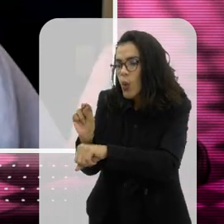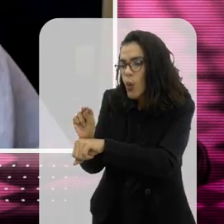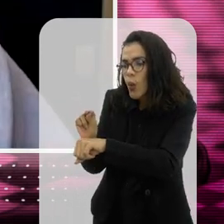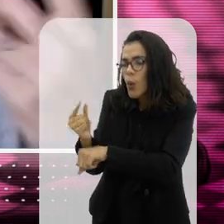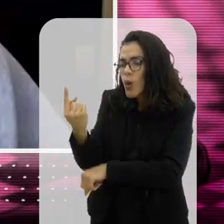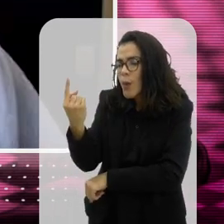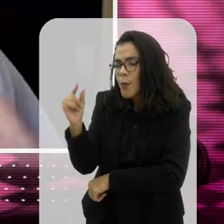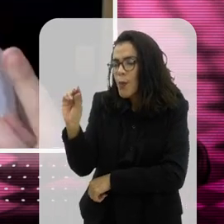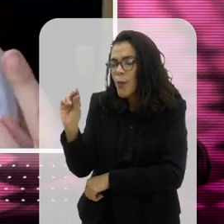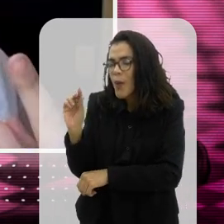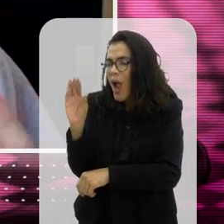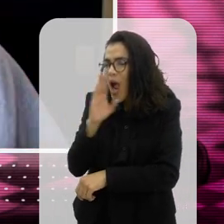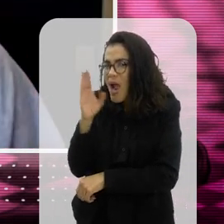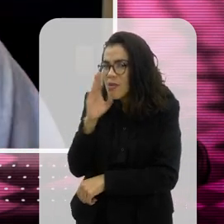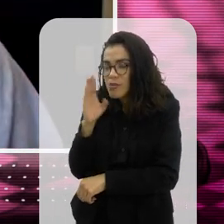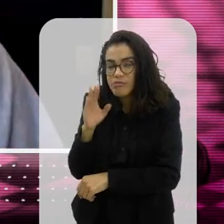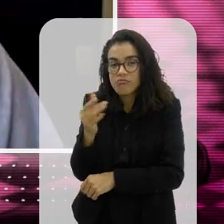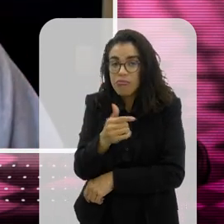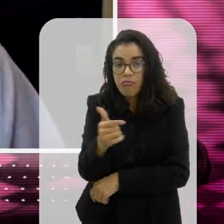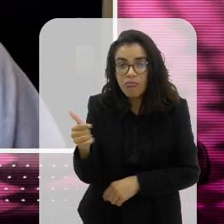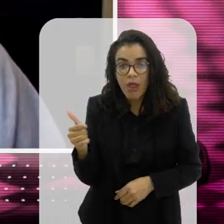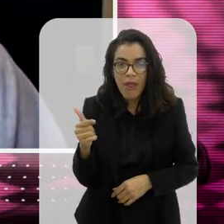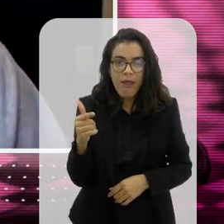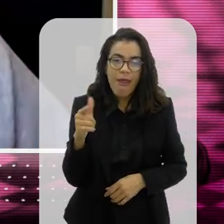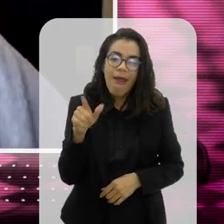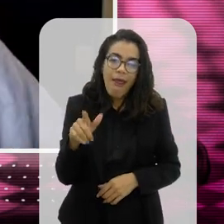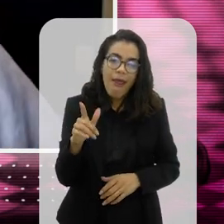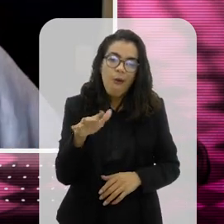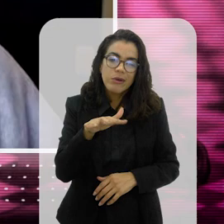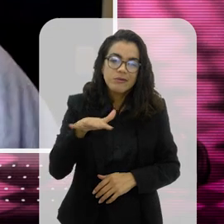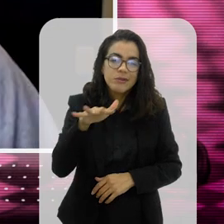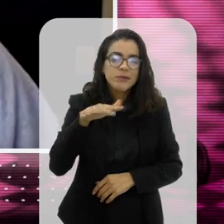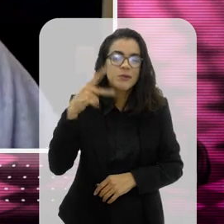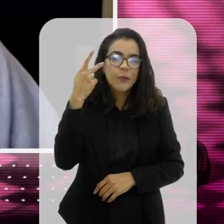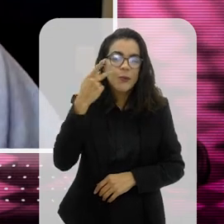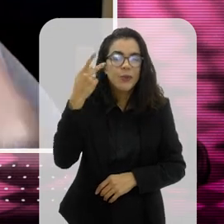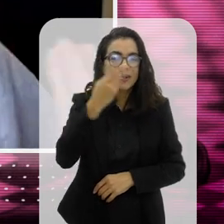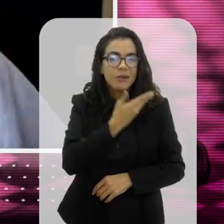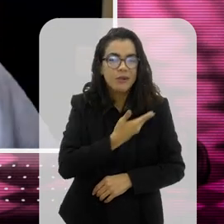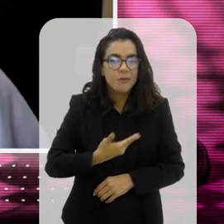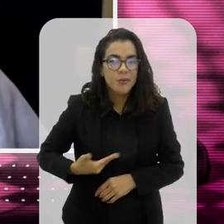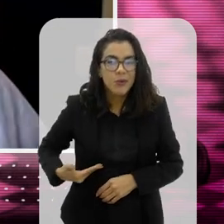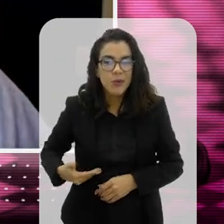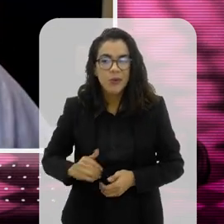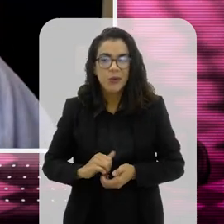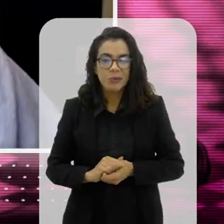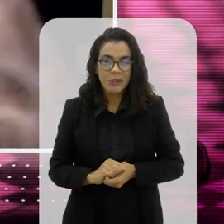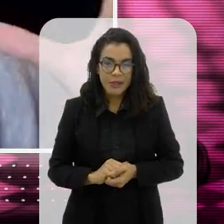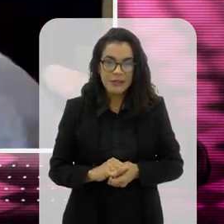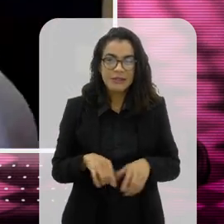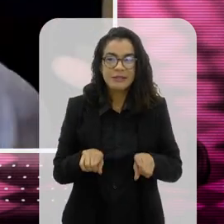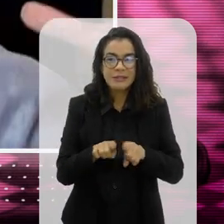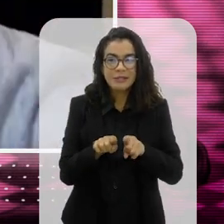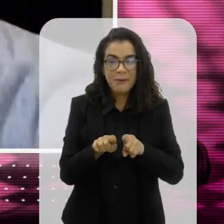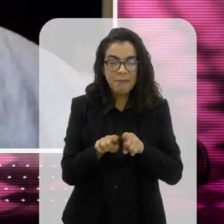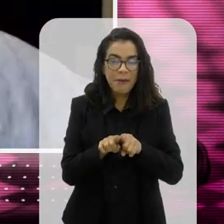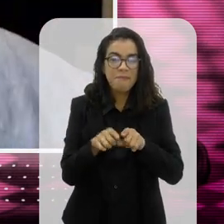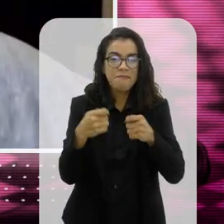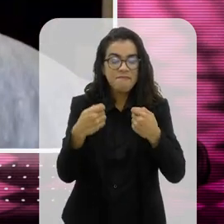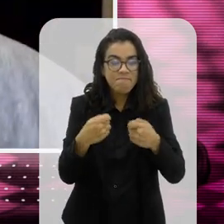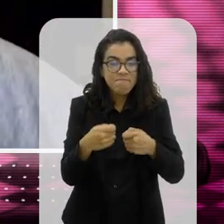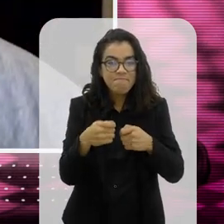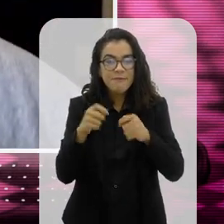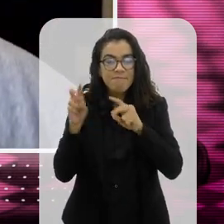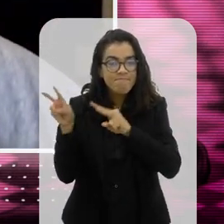nem essas questões que a gente está falando. Imagina, daí é uma questão de política pública, de, né? Estamos falando de muitas outras questões que a